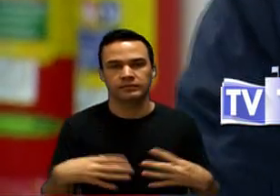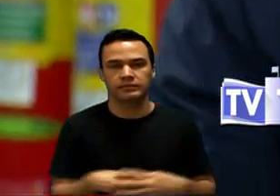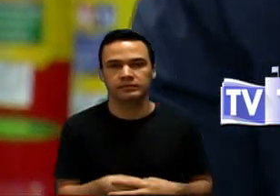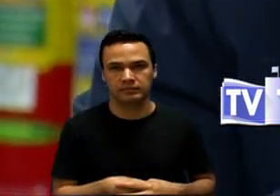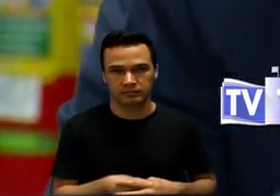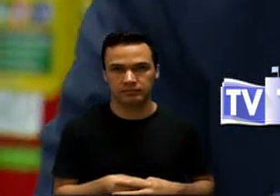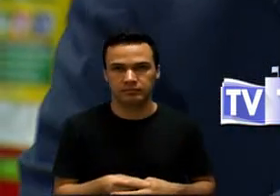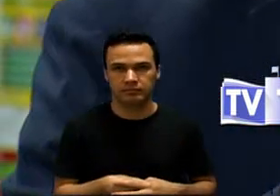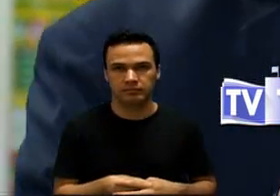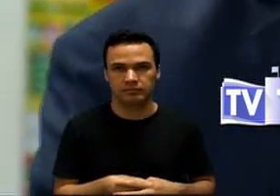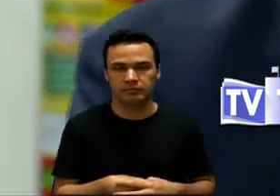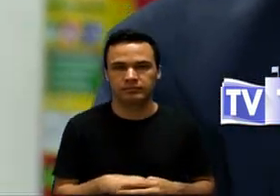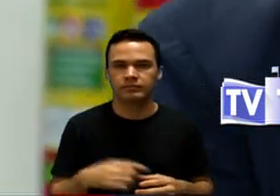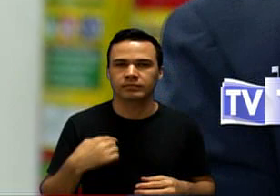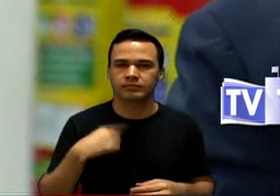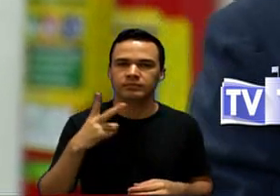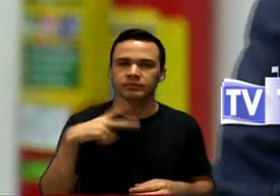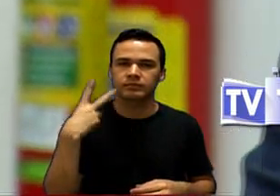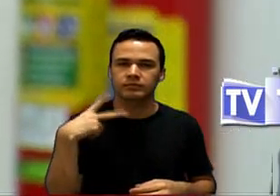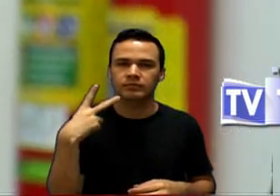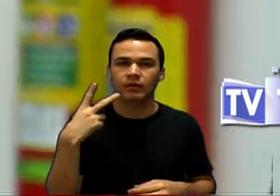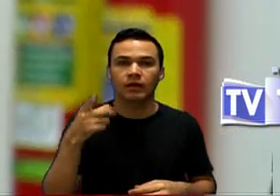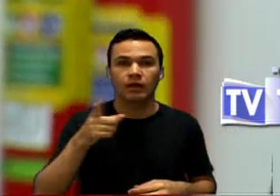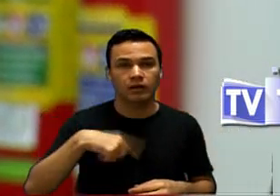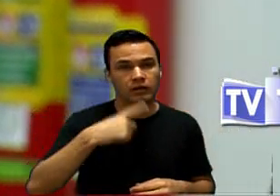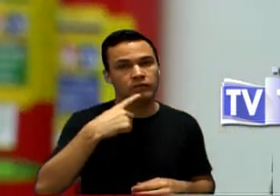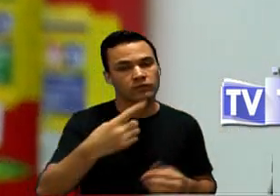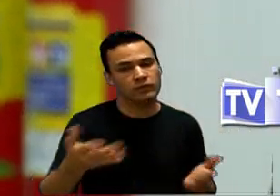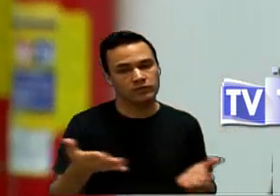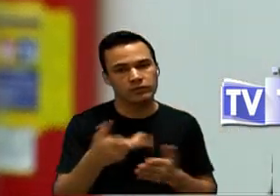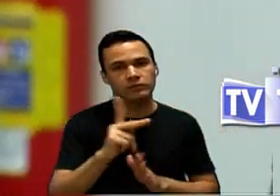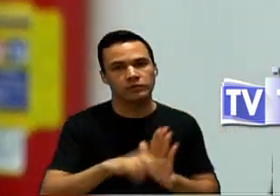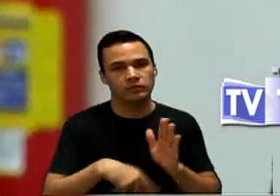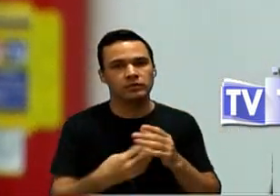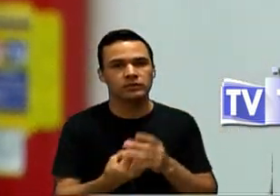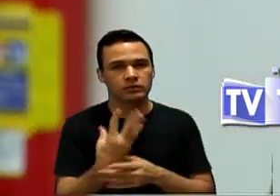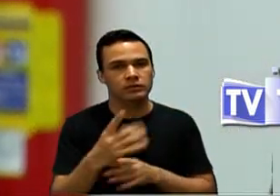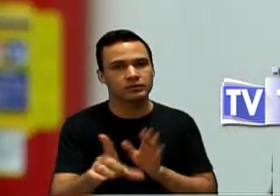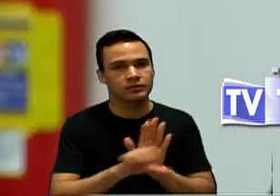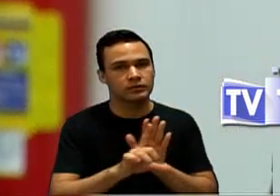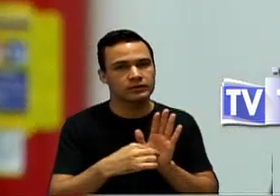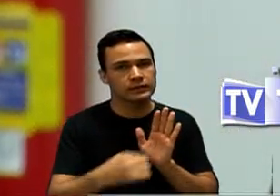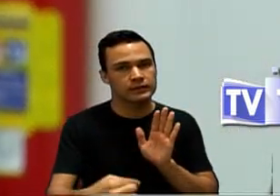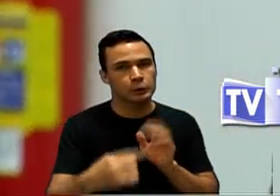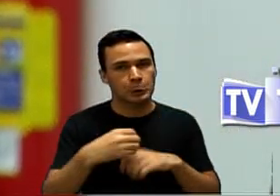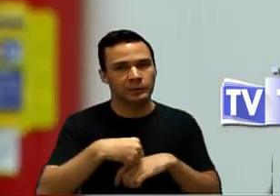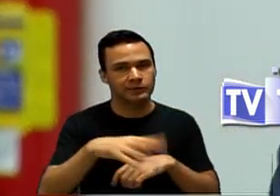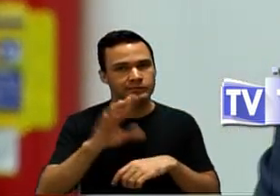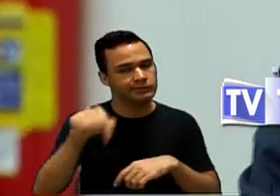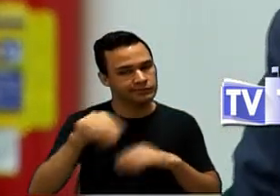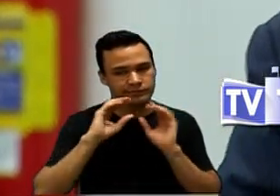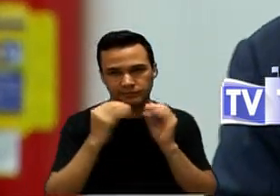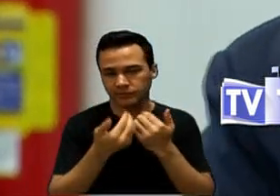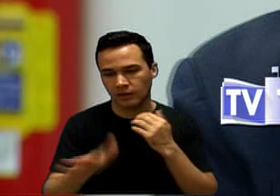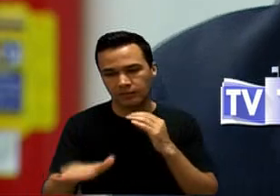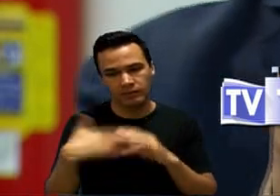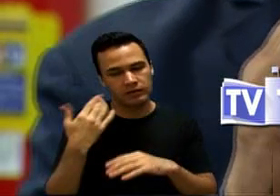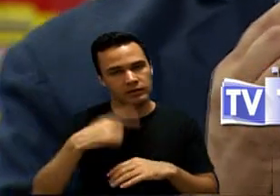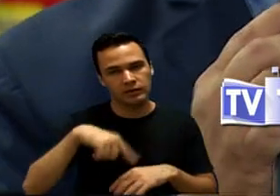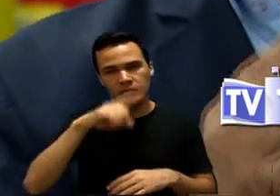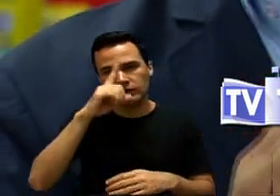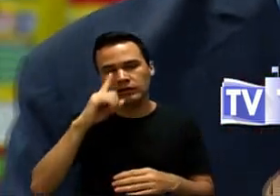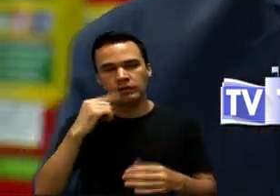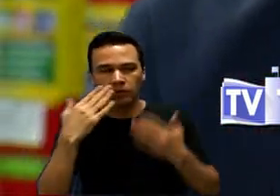presidente, como vereador, nós estamos aqui para fazer projetos de leis e encaminhar a esta Casa de Leis para que ele